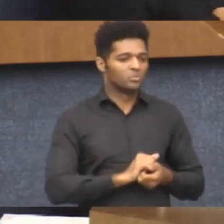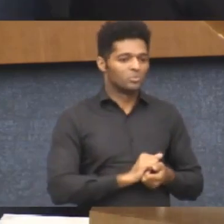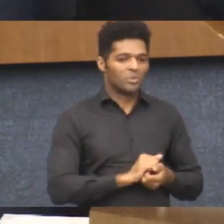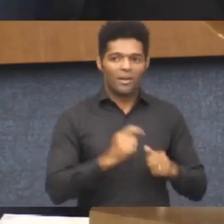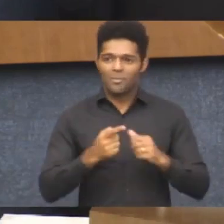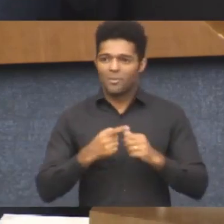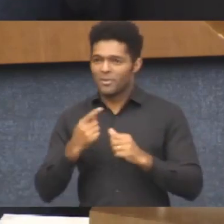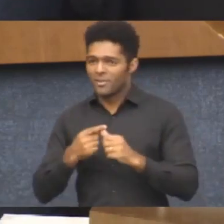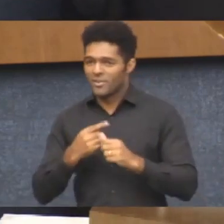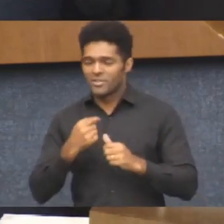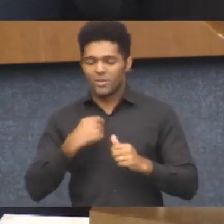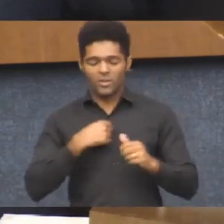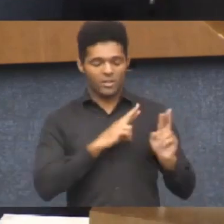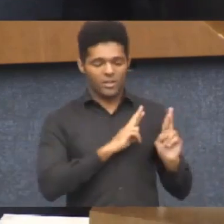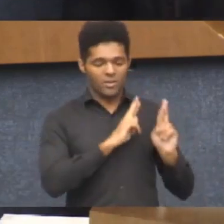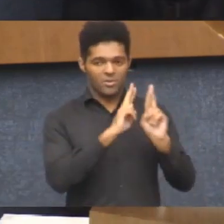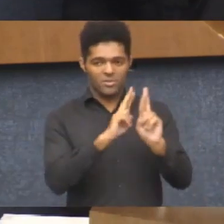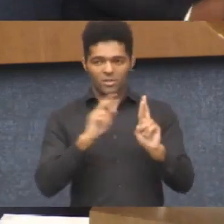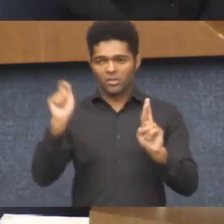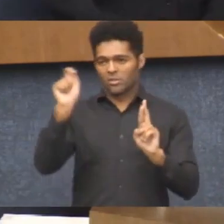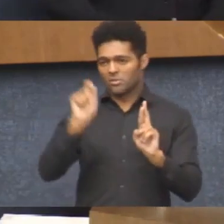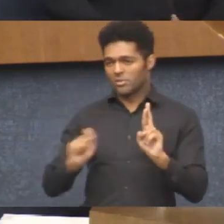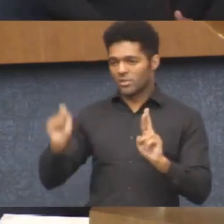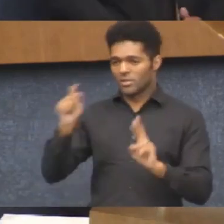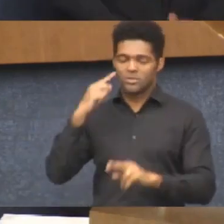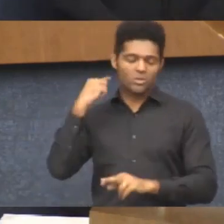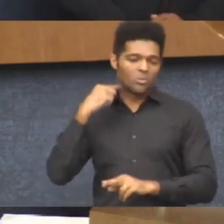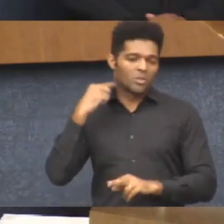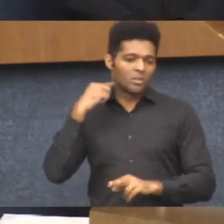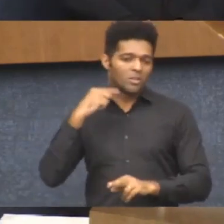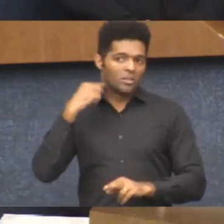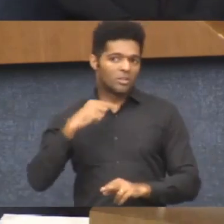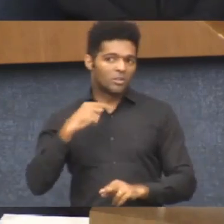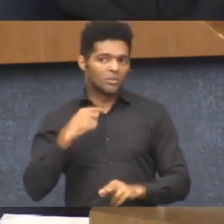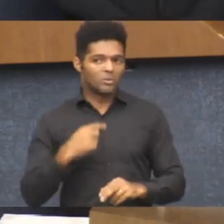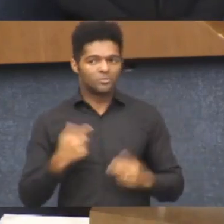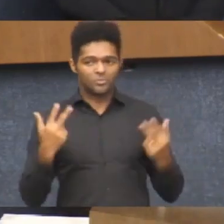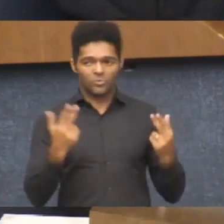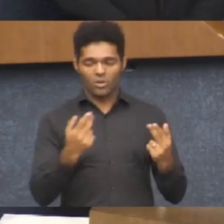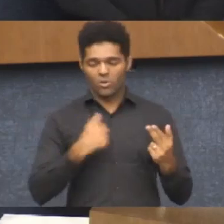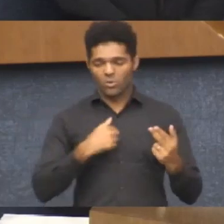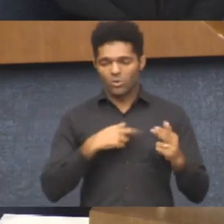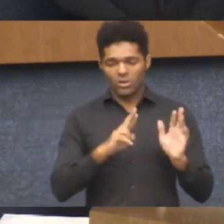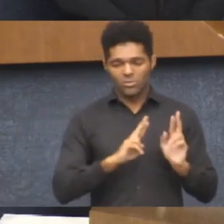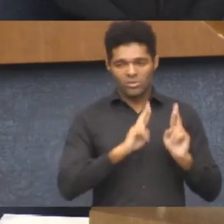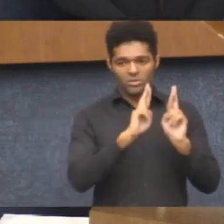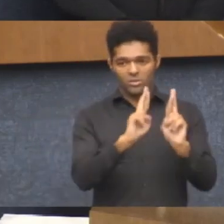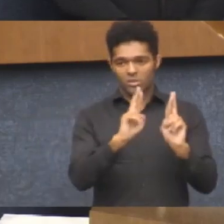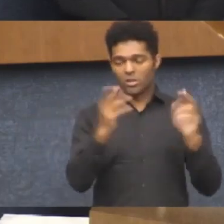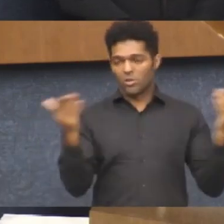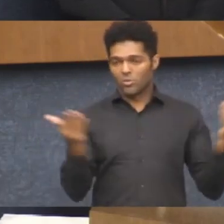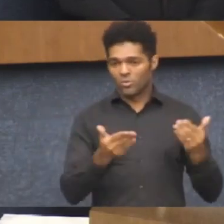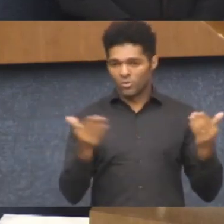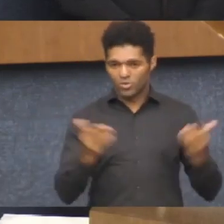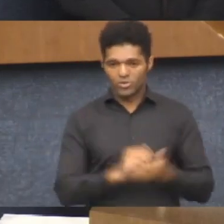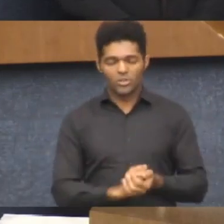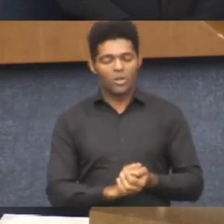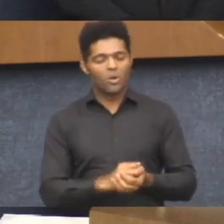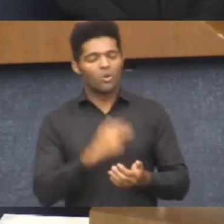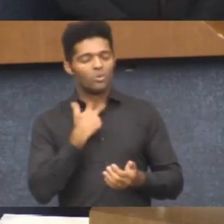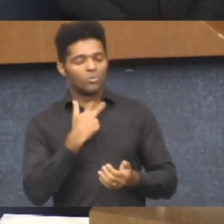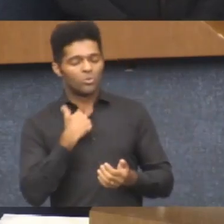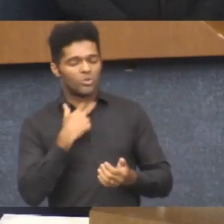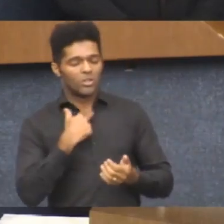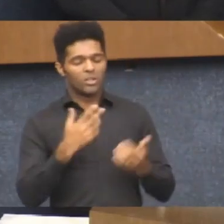É minha primeira vez representando, na verdade, a Associação Mineira, assim como eu estou representando os meus colegas que estão ocupando esse cargo também, então não podia deixar